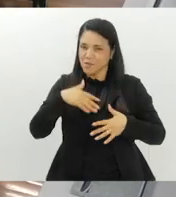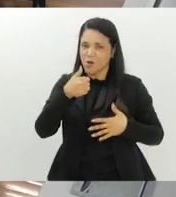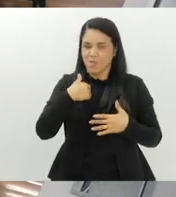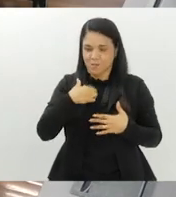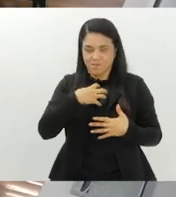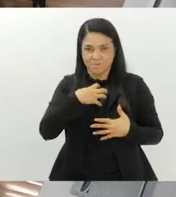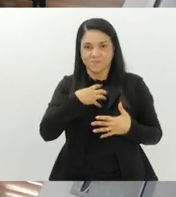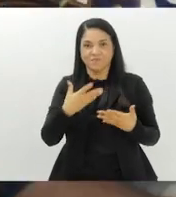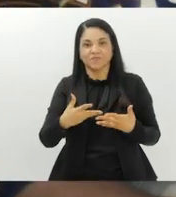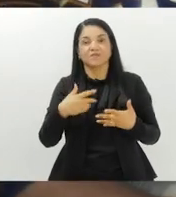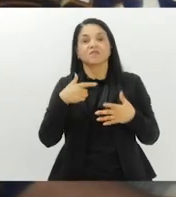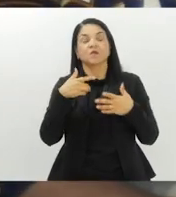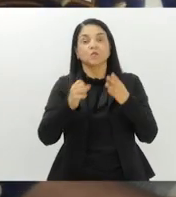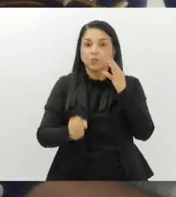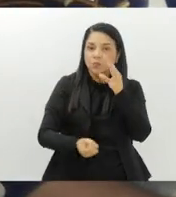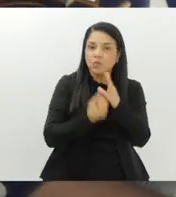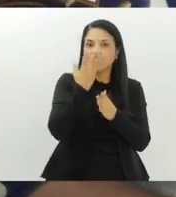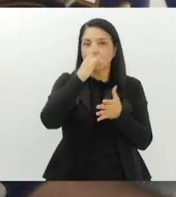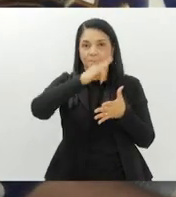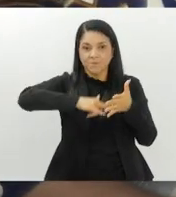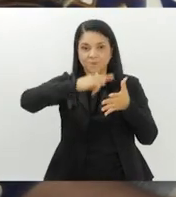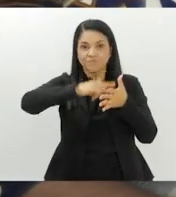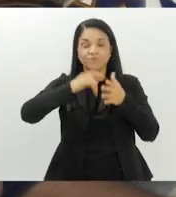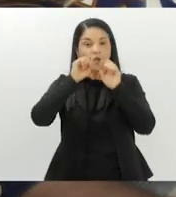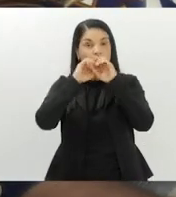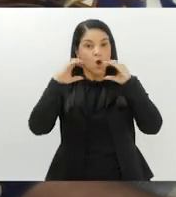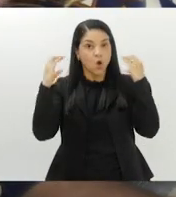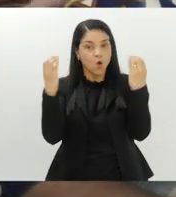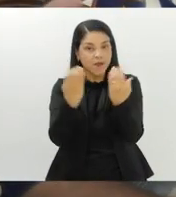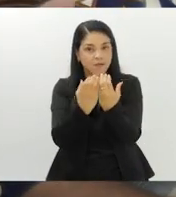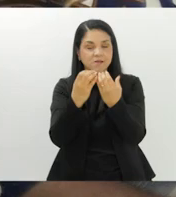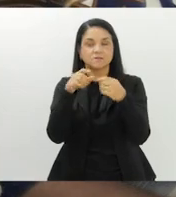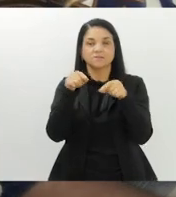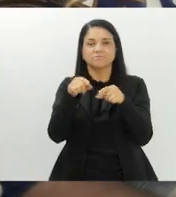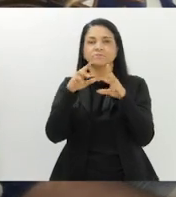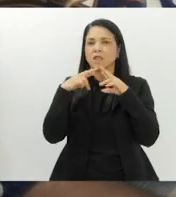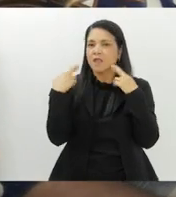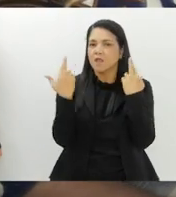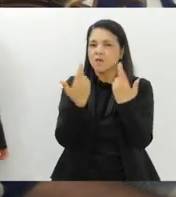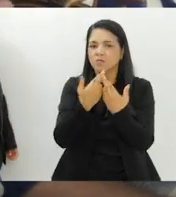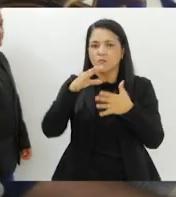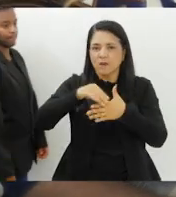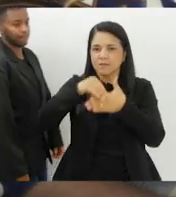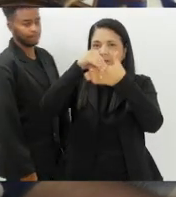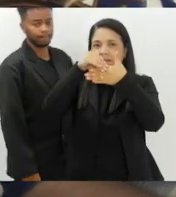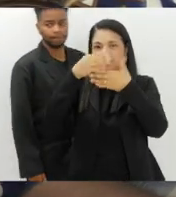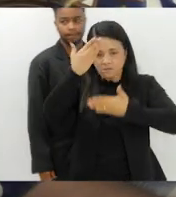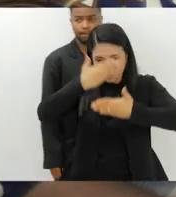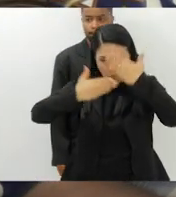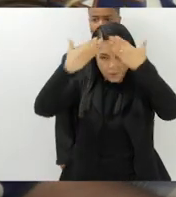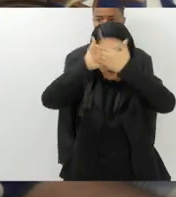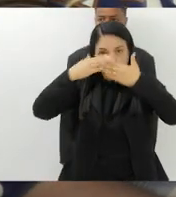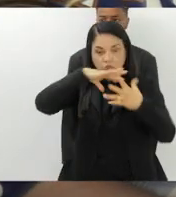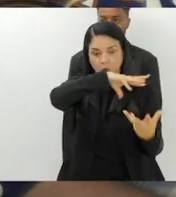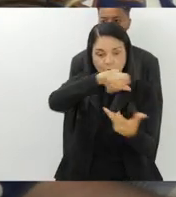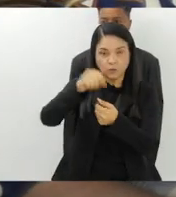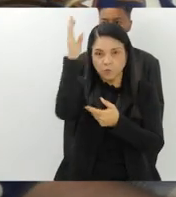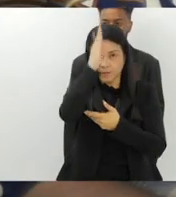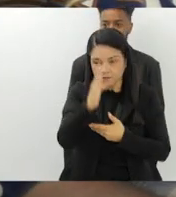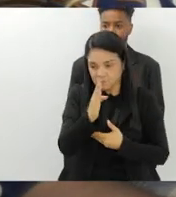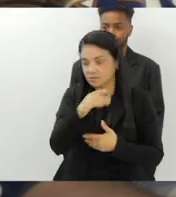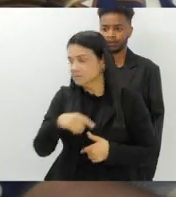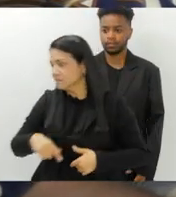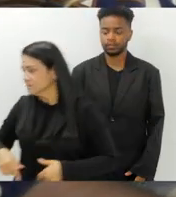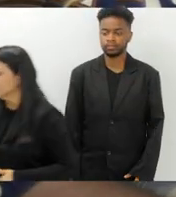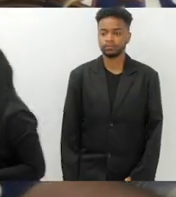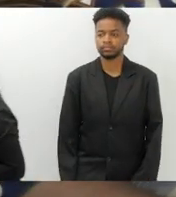documento ele é criado a partir de uma série de congressos que reuniu lideranças umbandistas do Brasil e do mundo para que a gente